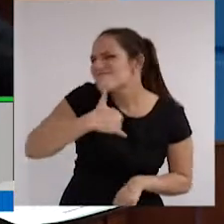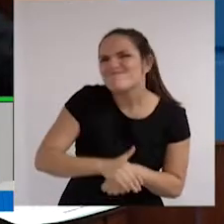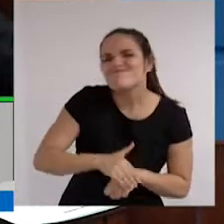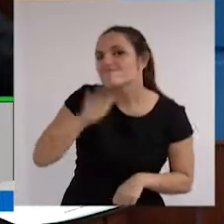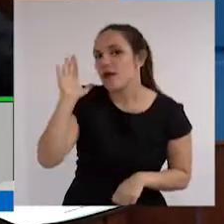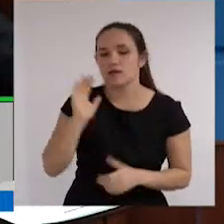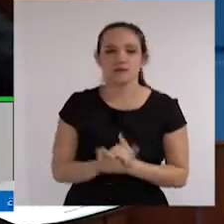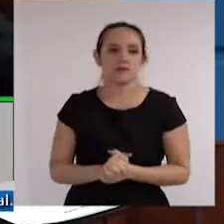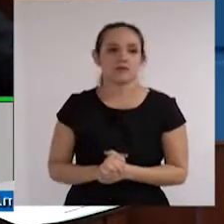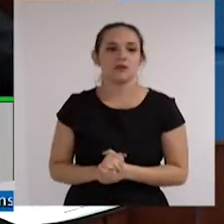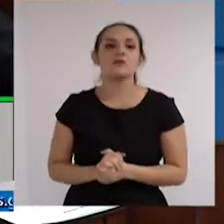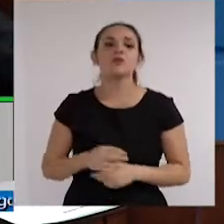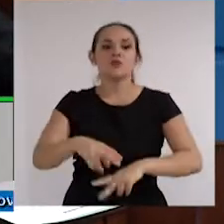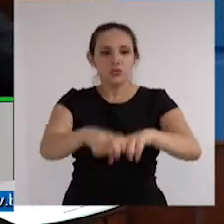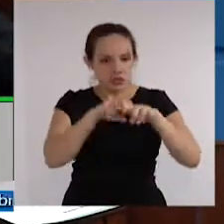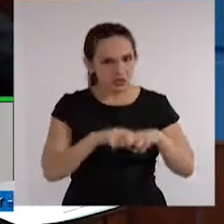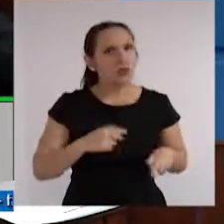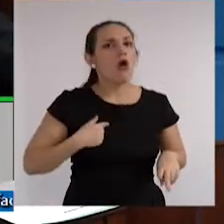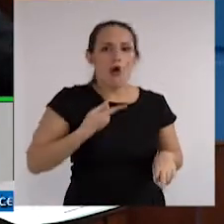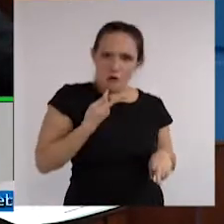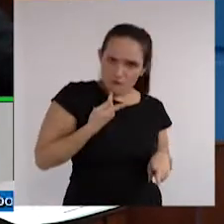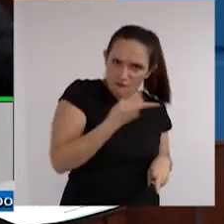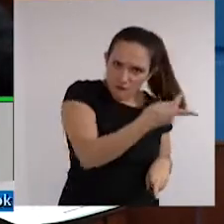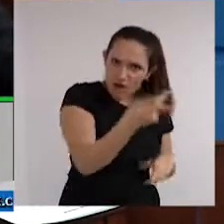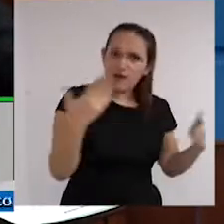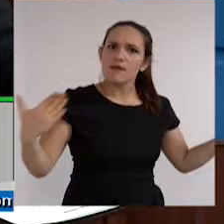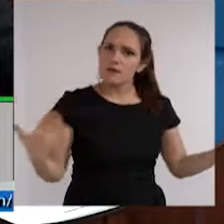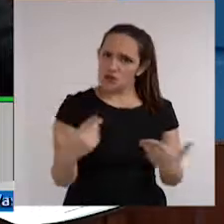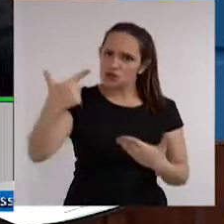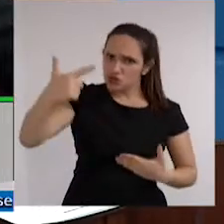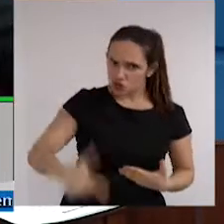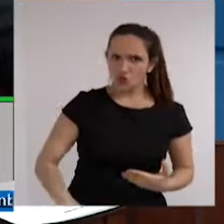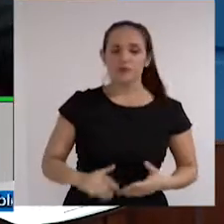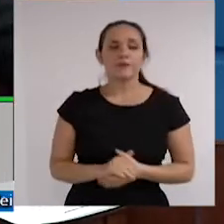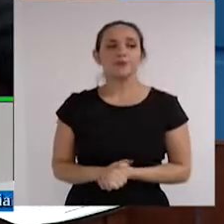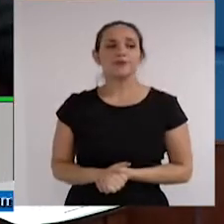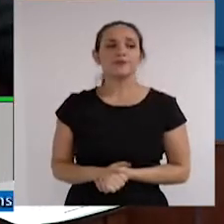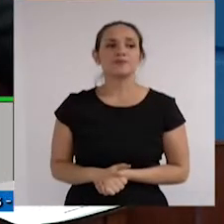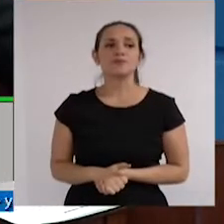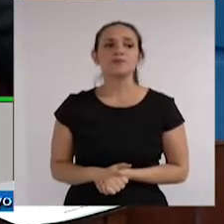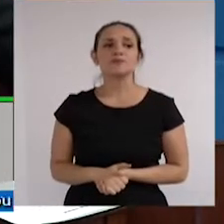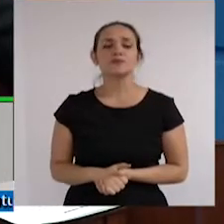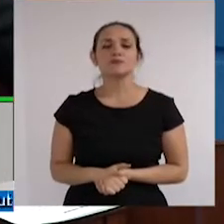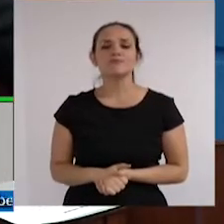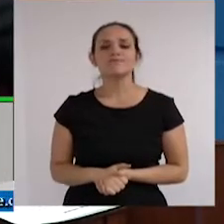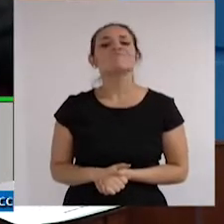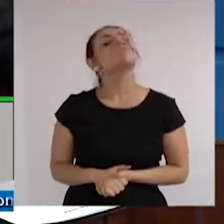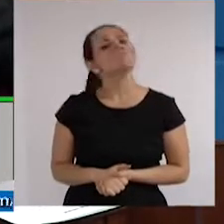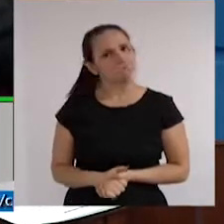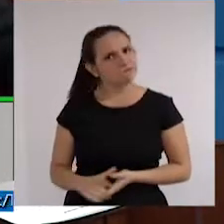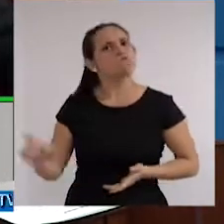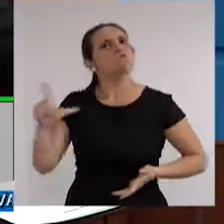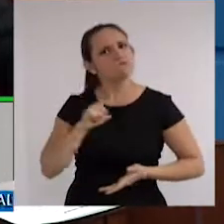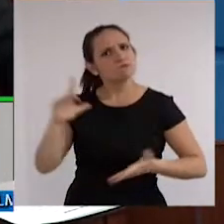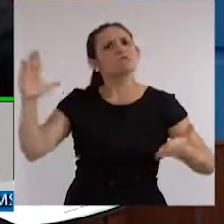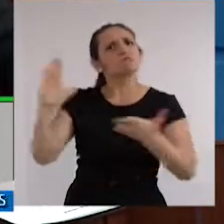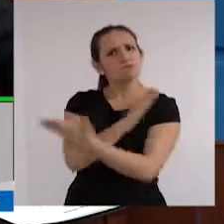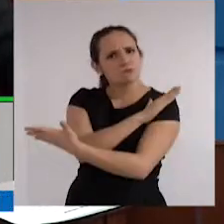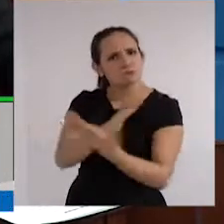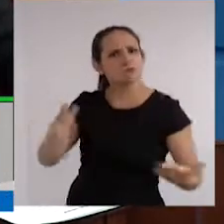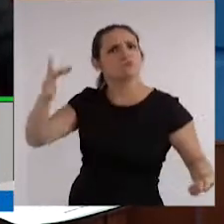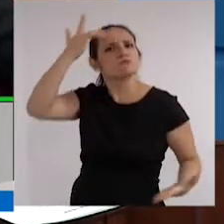e é por isso que eu faço questão de fazer esse registro aqui, é que ainda tem gente por